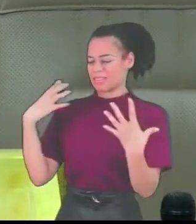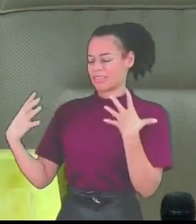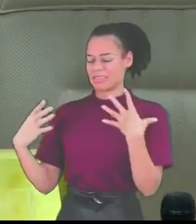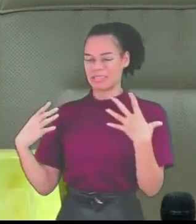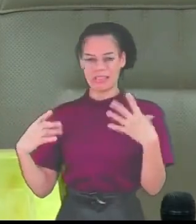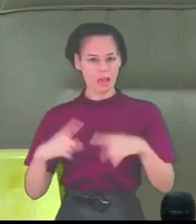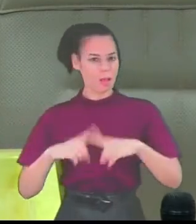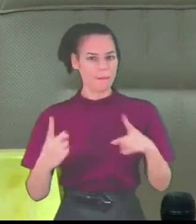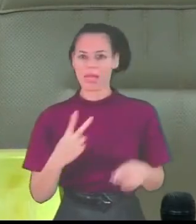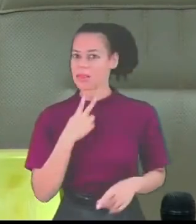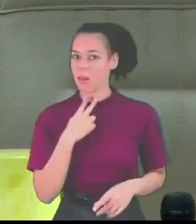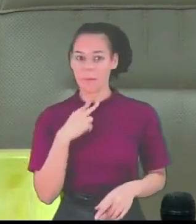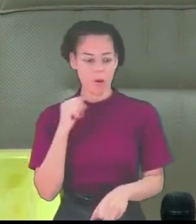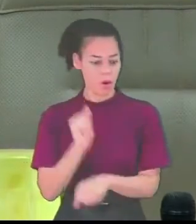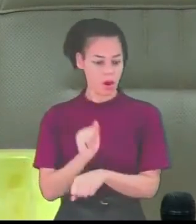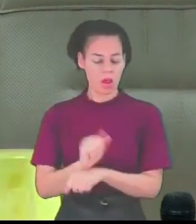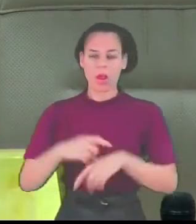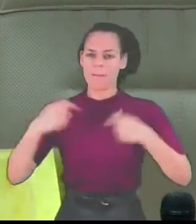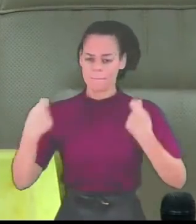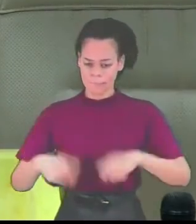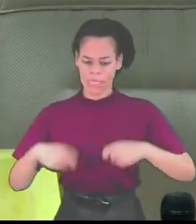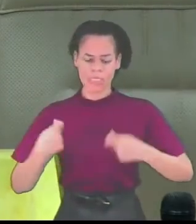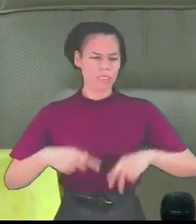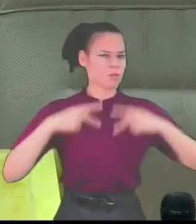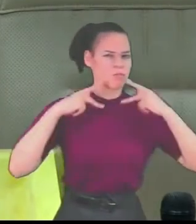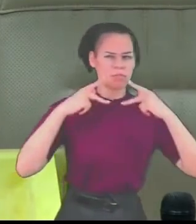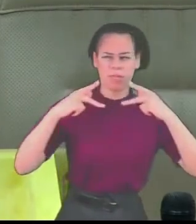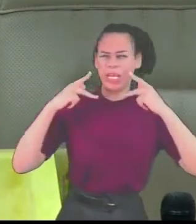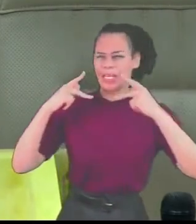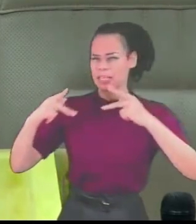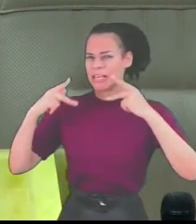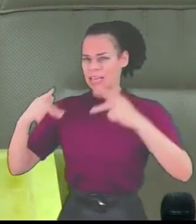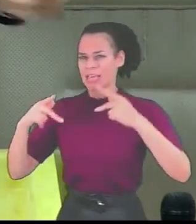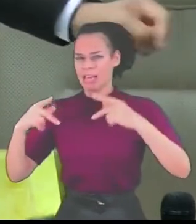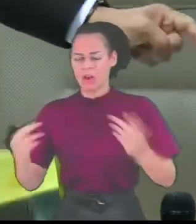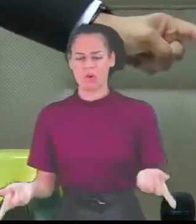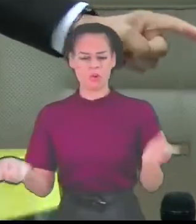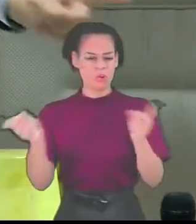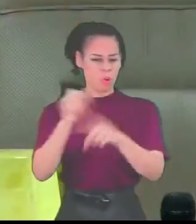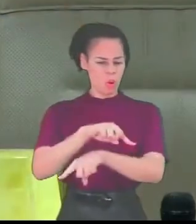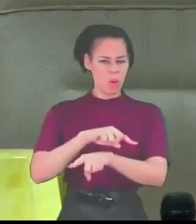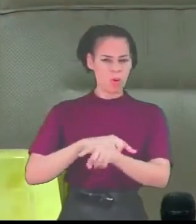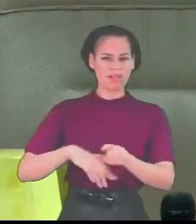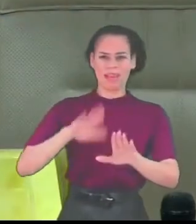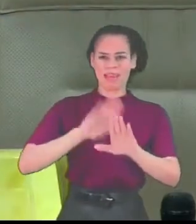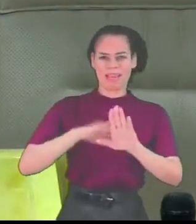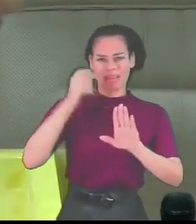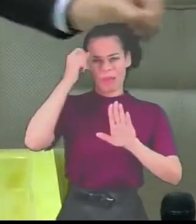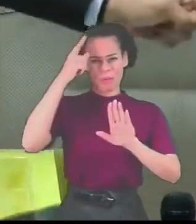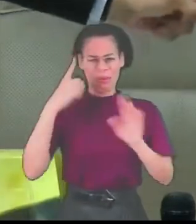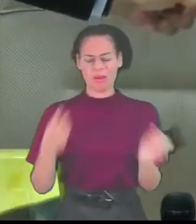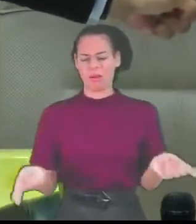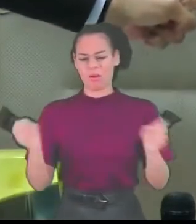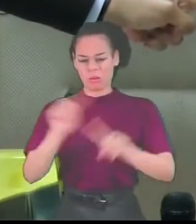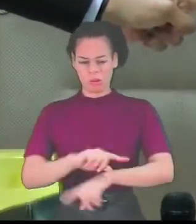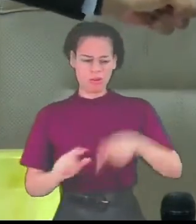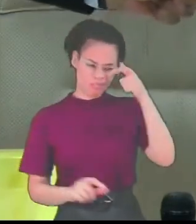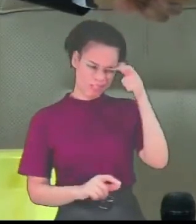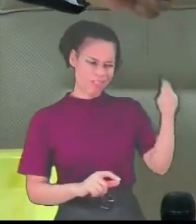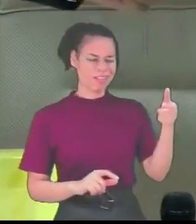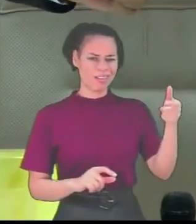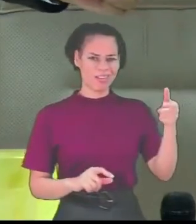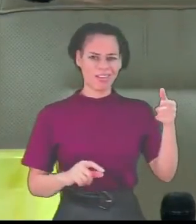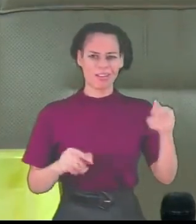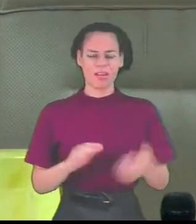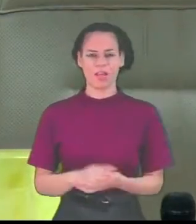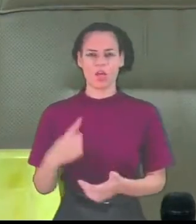parar nós temos de pagar nós somos contra a ideologia nós somos contas sertanejo nós somos tudo